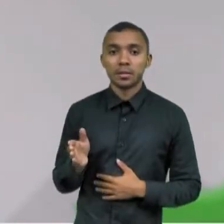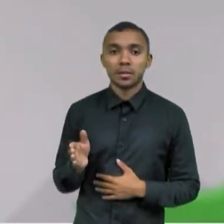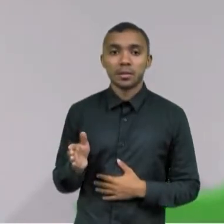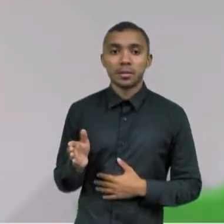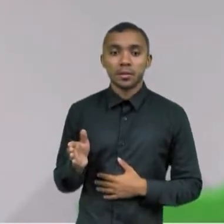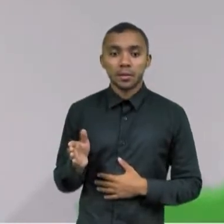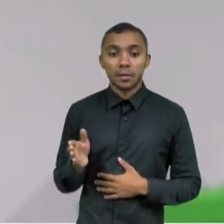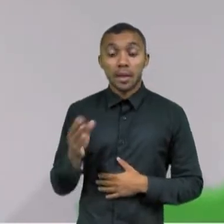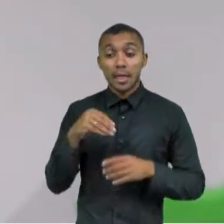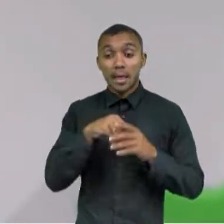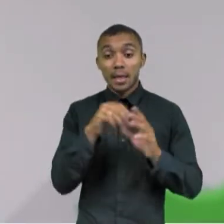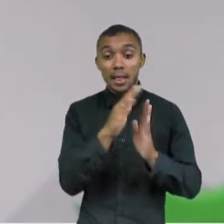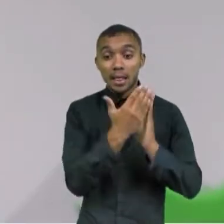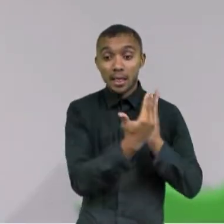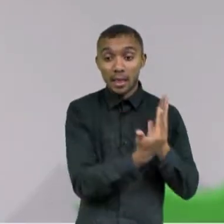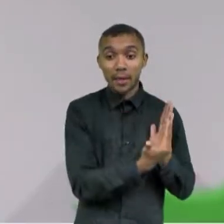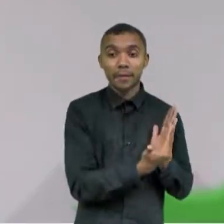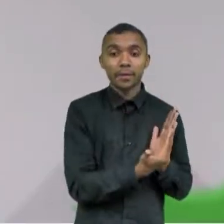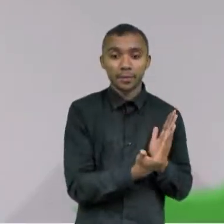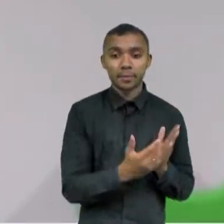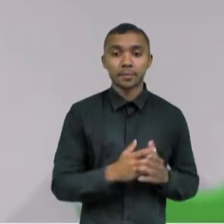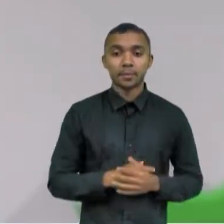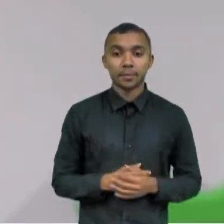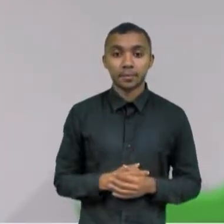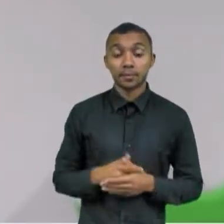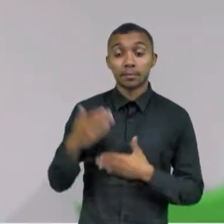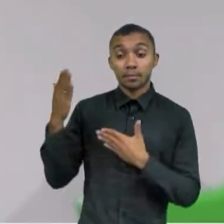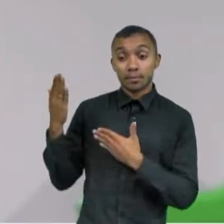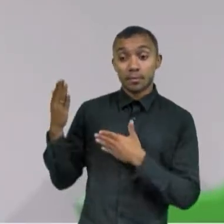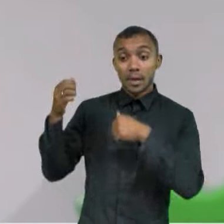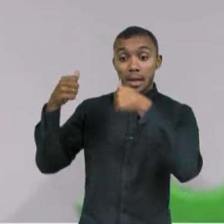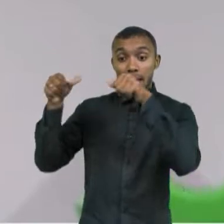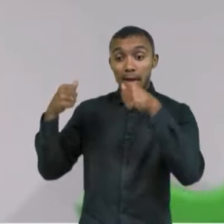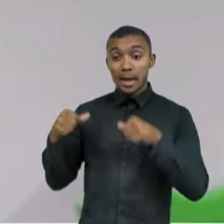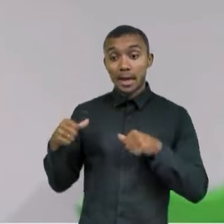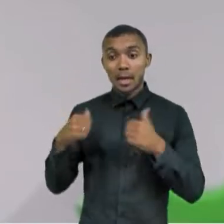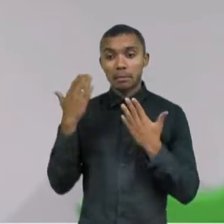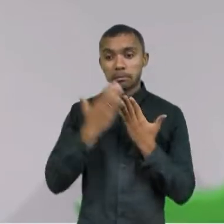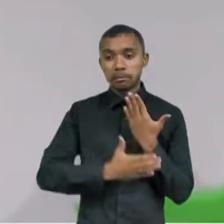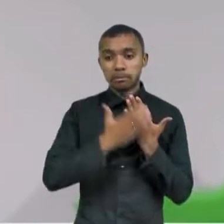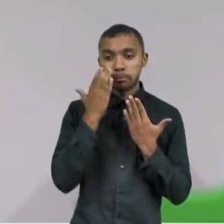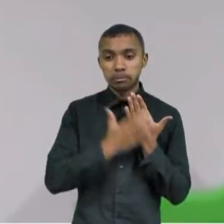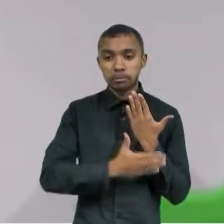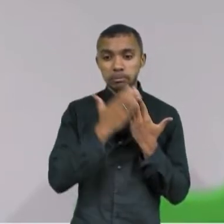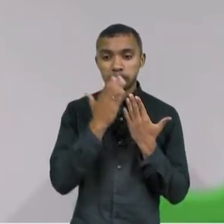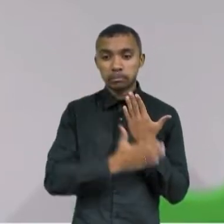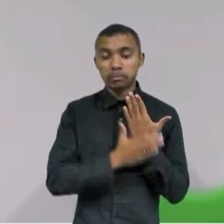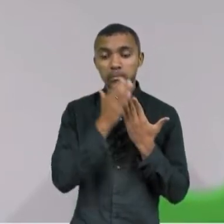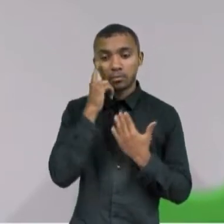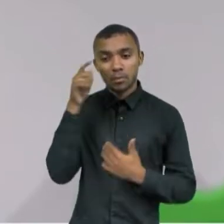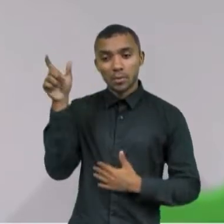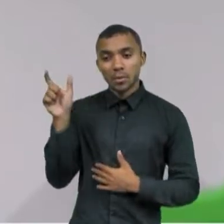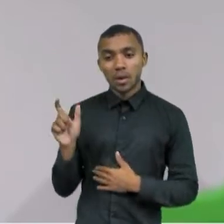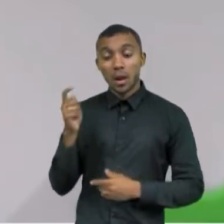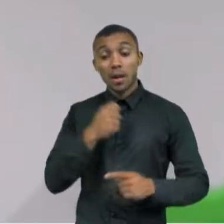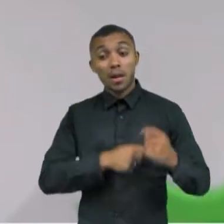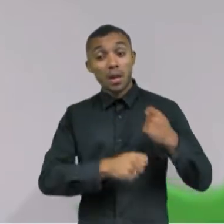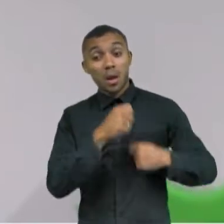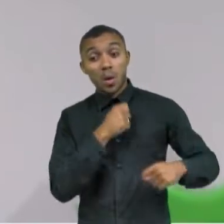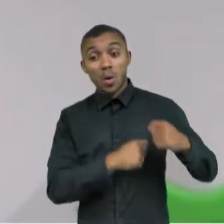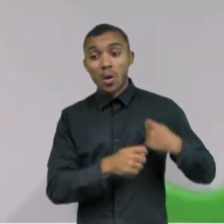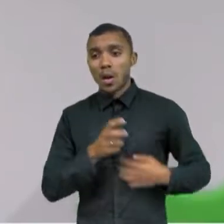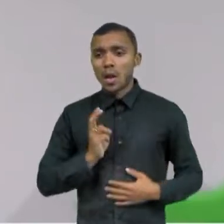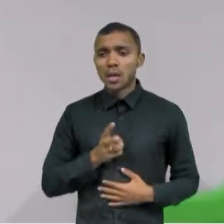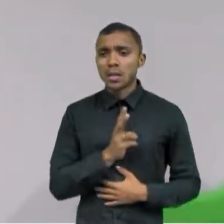esse destaque no livro, e essa capa é um pouco o retrato disso. Ao mesmo tempo que ele era esse homem de negócios, ele nunca deixou